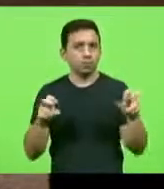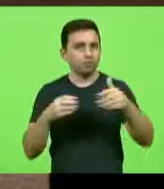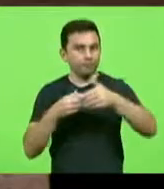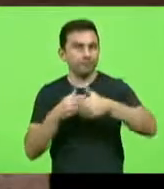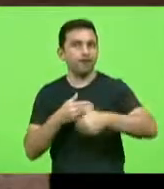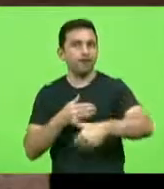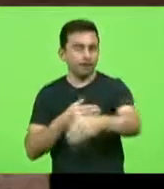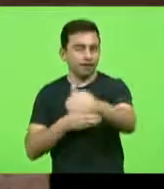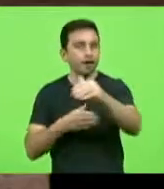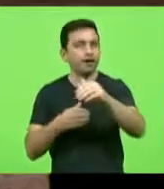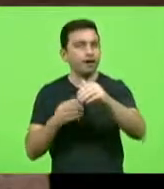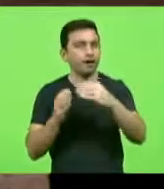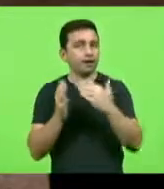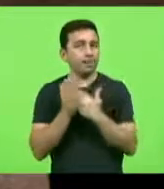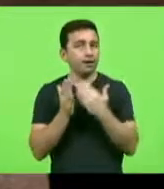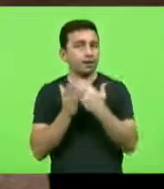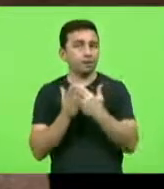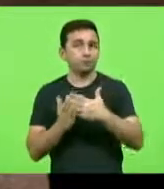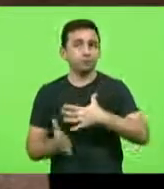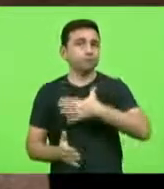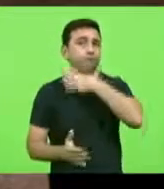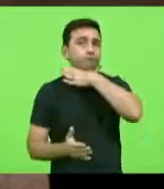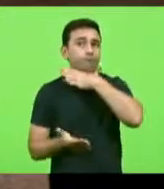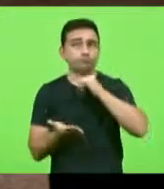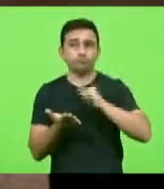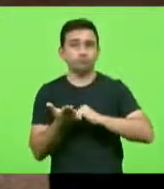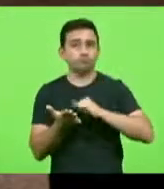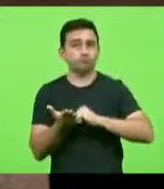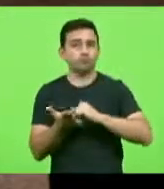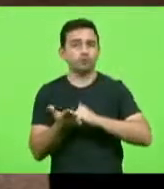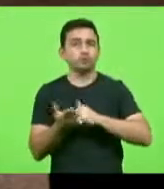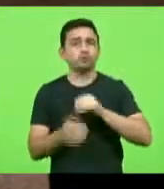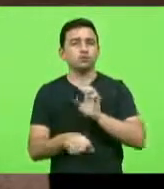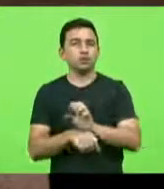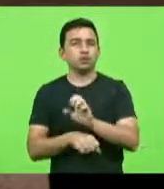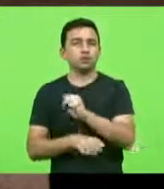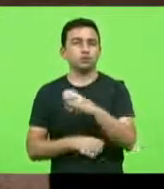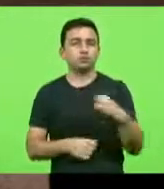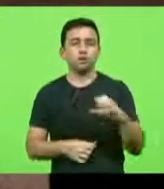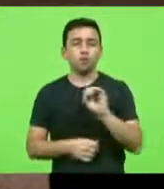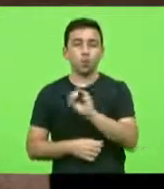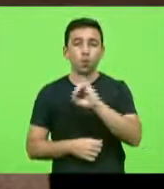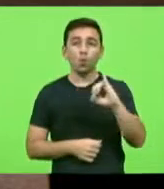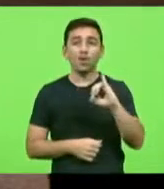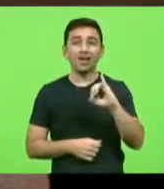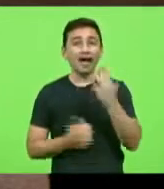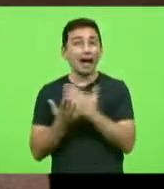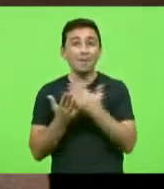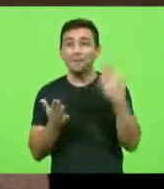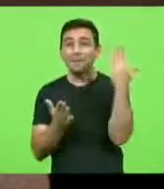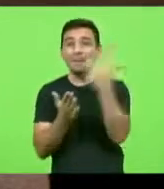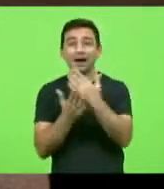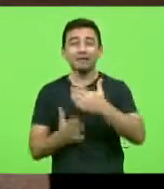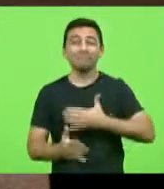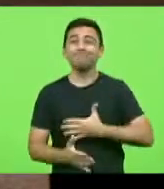dias, das dívidas tributárias com o Estado de Santa Catarina, e a Oi é um dos 10 maiores